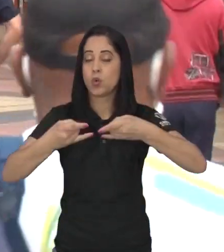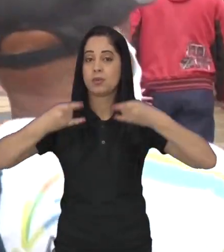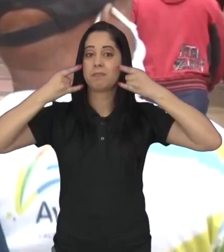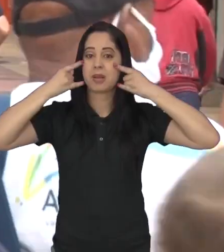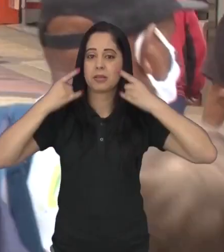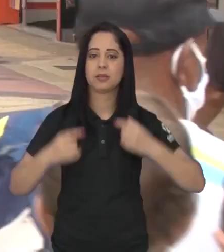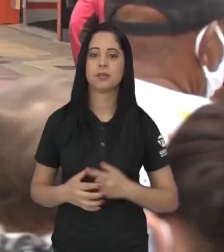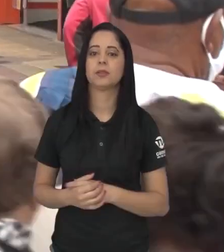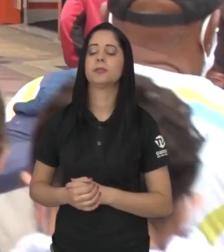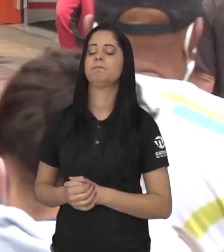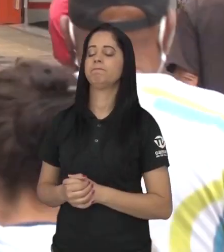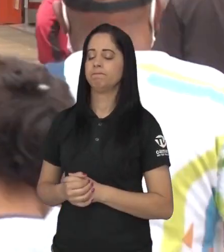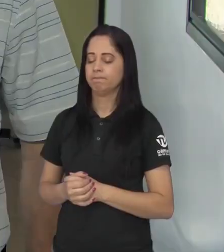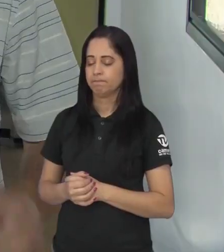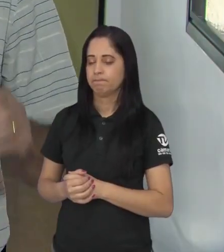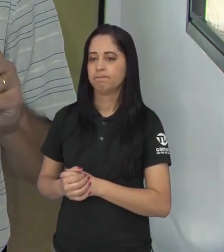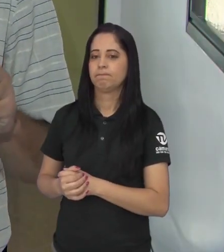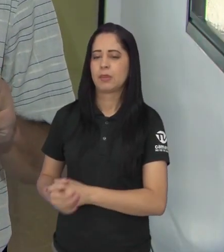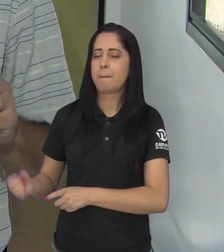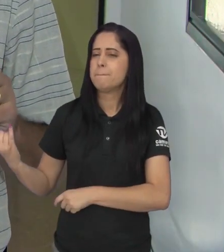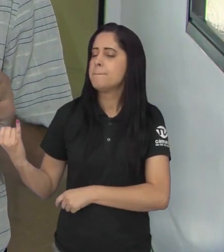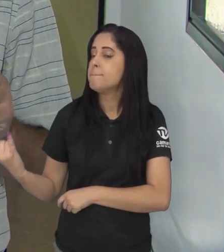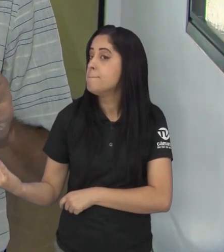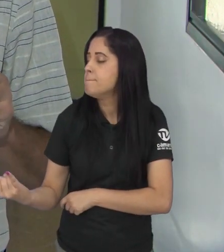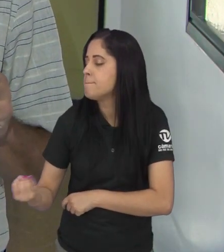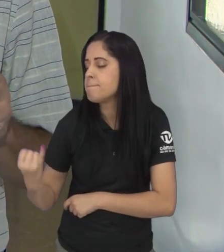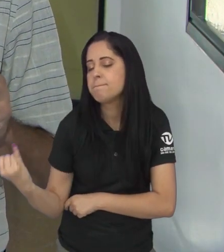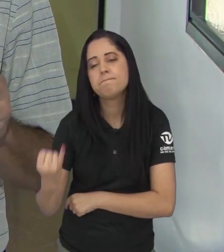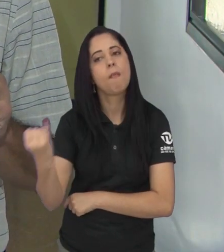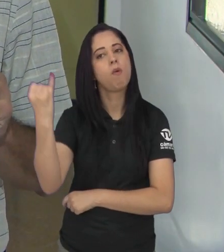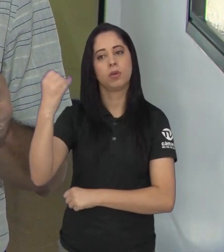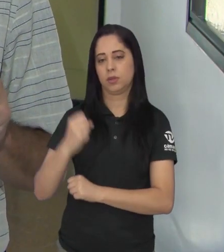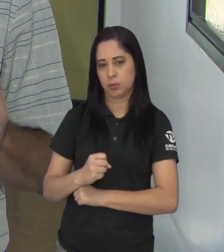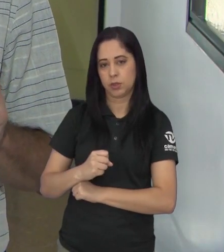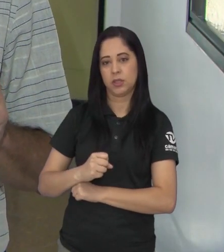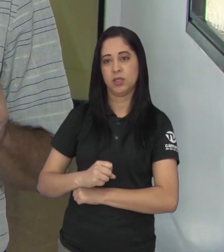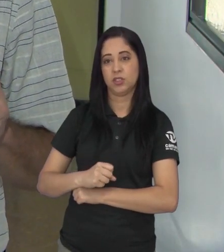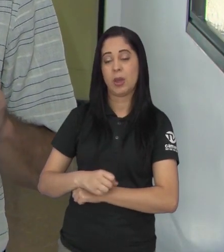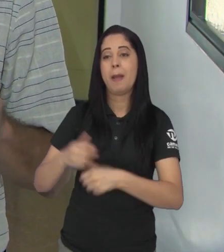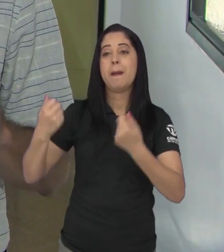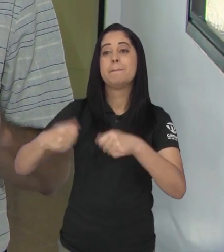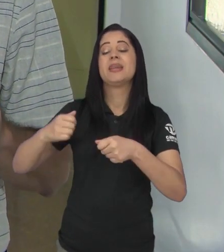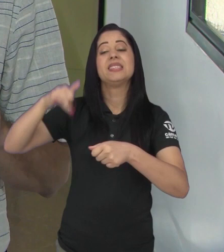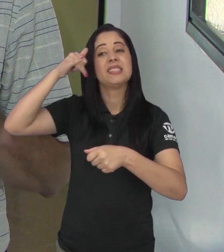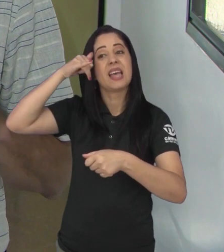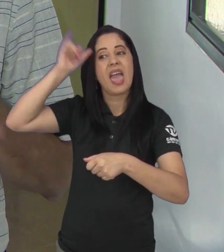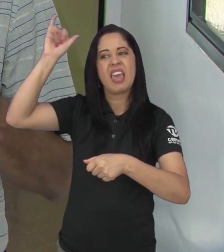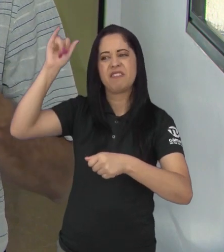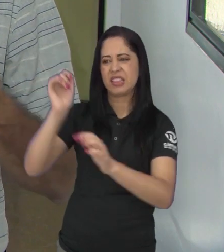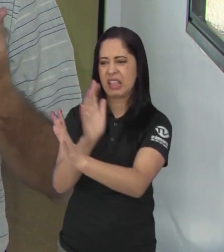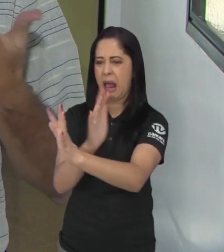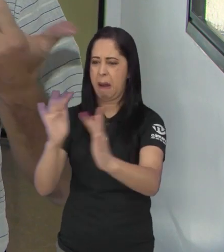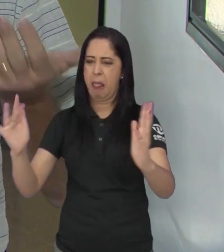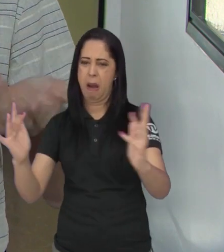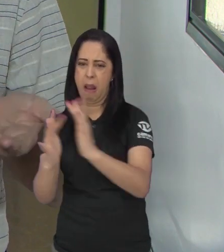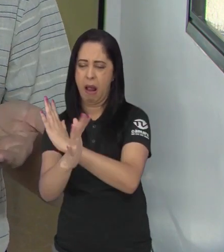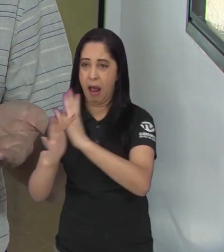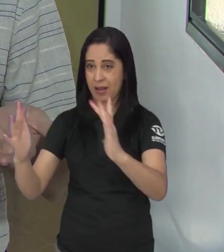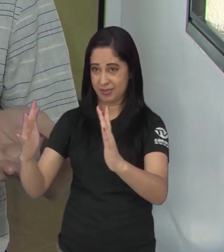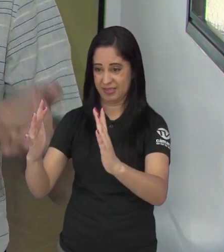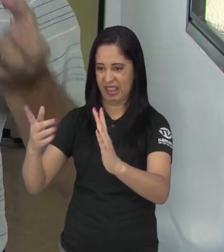máscara em locais de aglomeração. É muito importante que a população redobre os cuidados, tente evitar aqueles